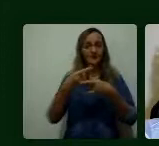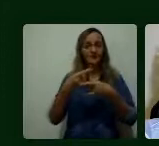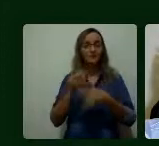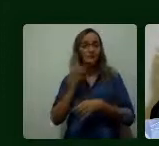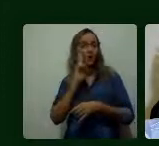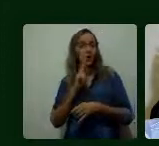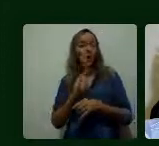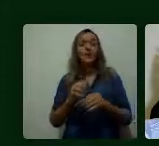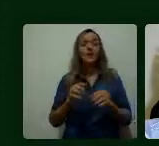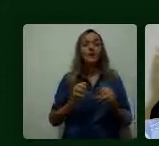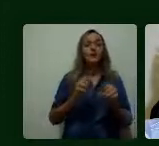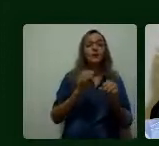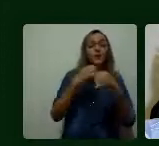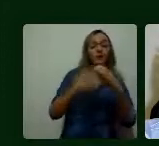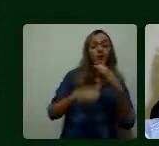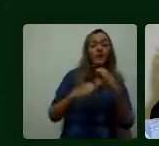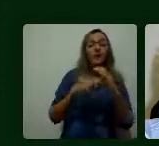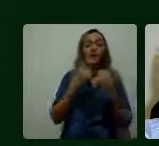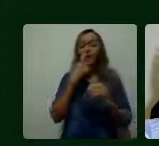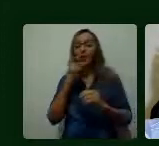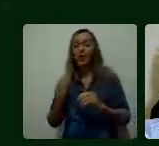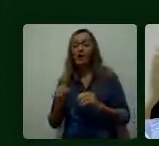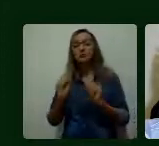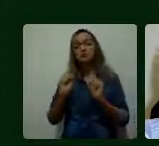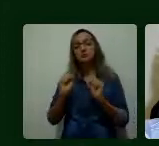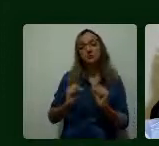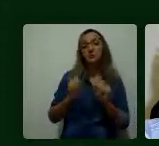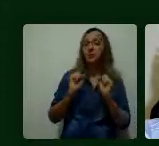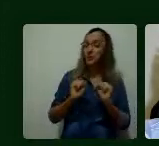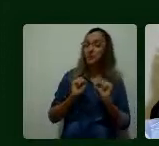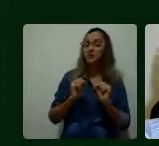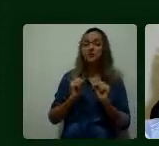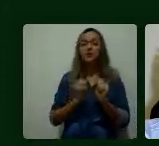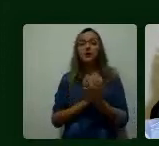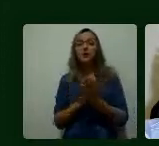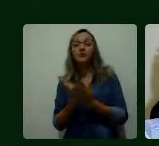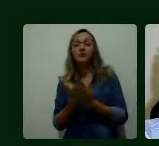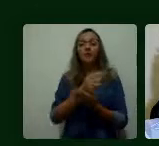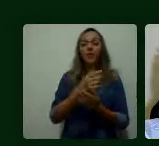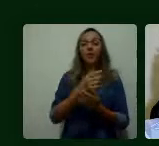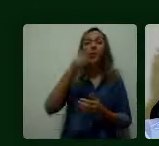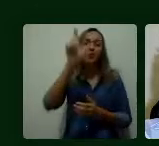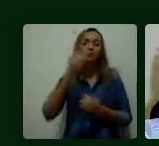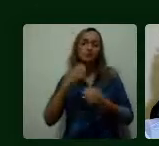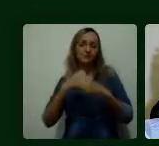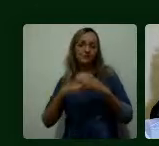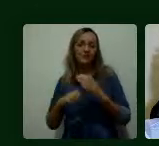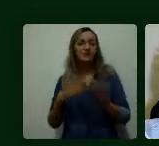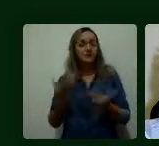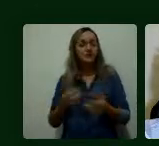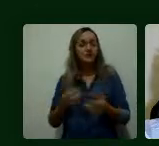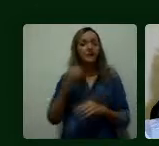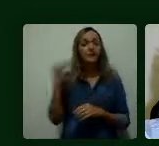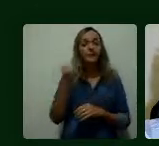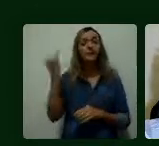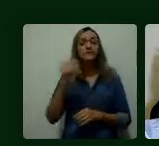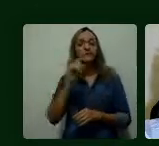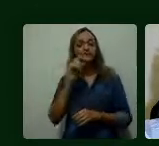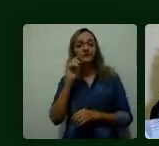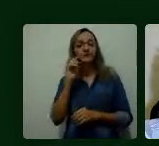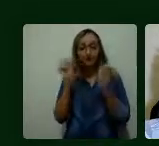Beleza? É, professor Lucas, então, respondendo a sua pergunta, você pode recapitular para mim? Ele teve um trabalho que não